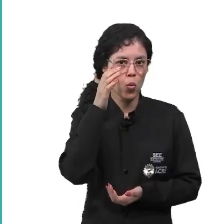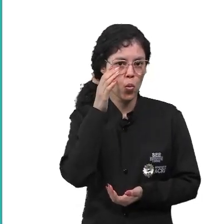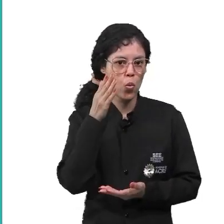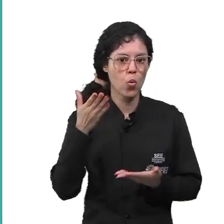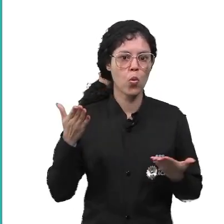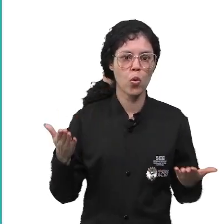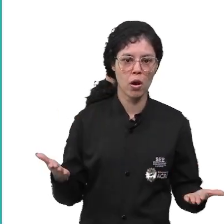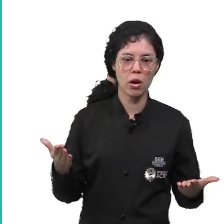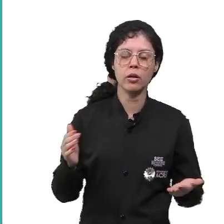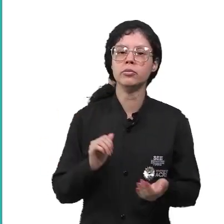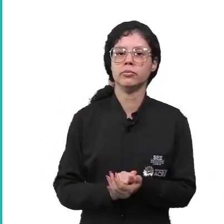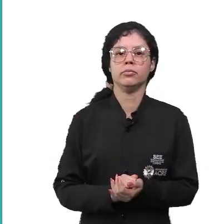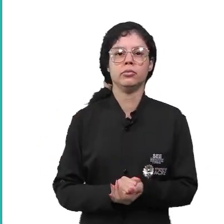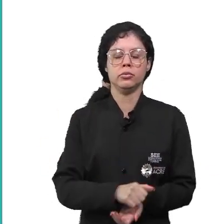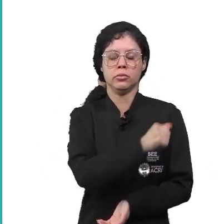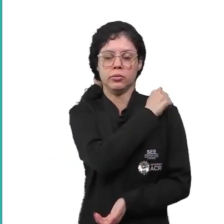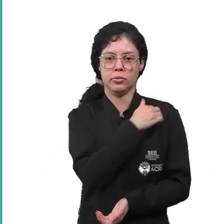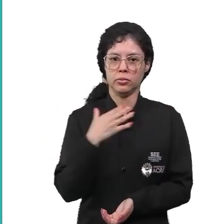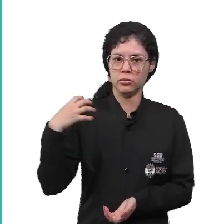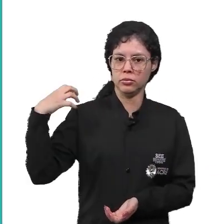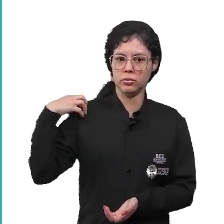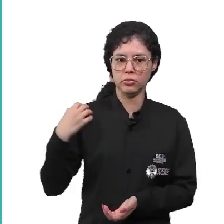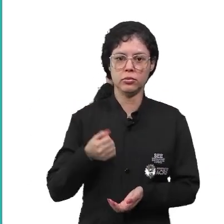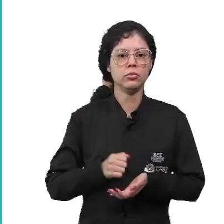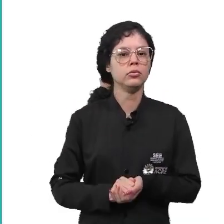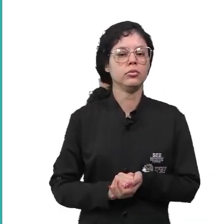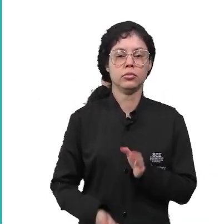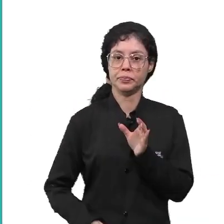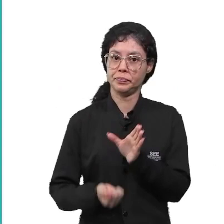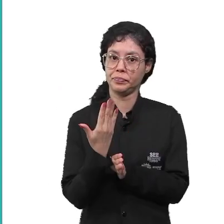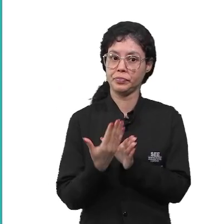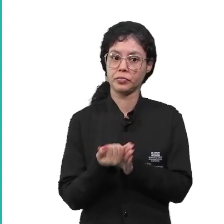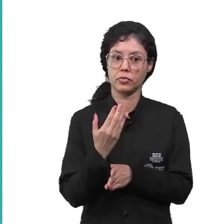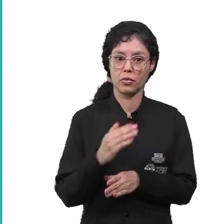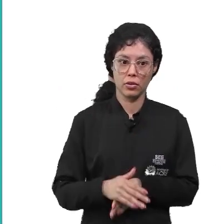curiosidade, porque segundo Aristóteles a filosofia nasce do espanto;